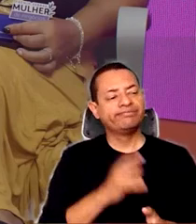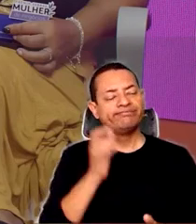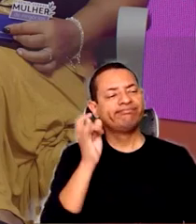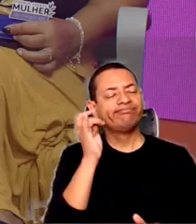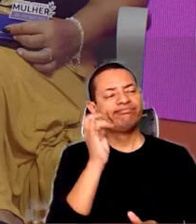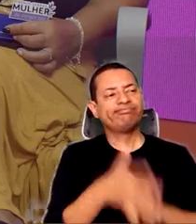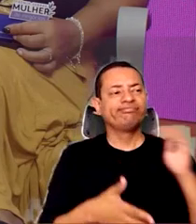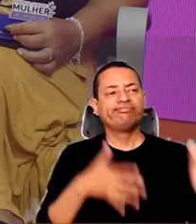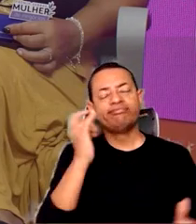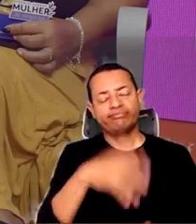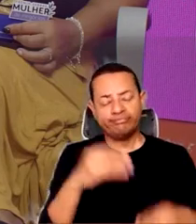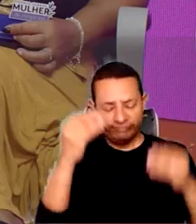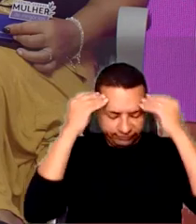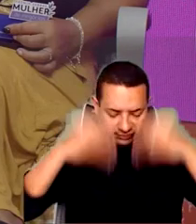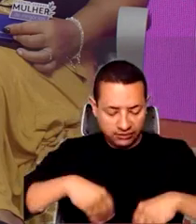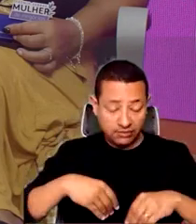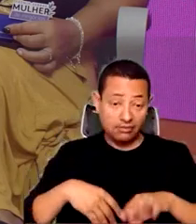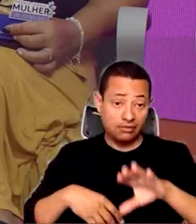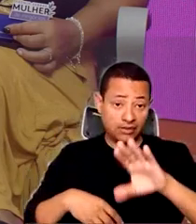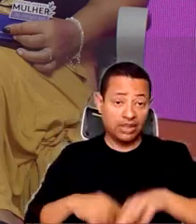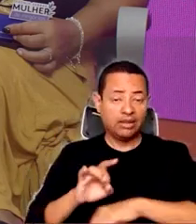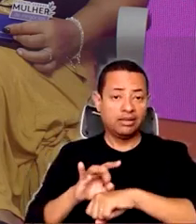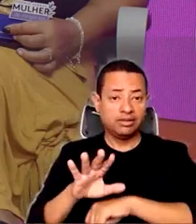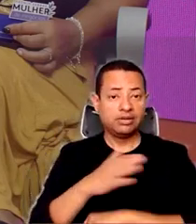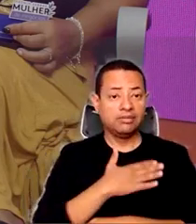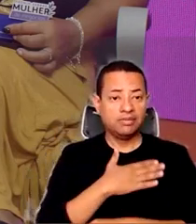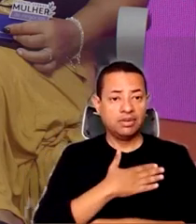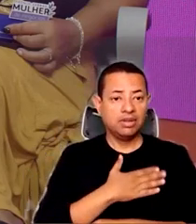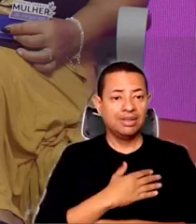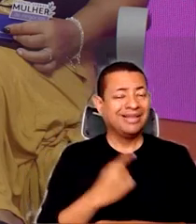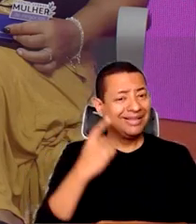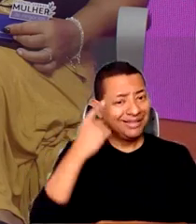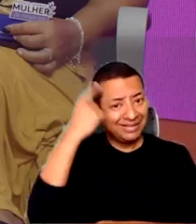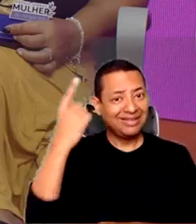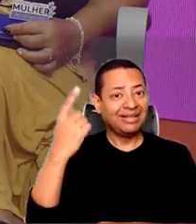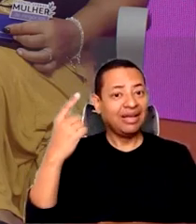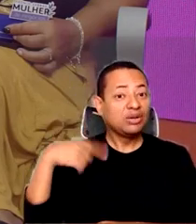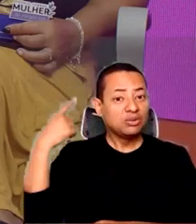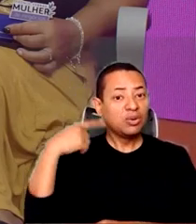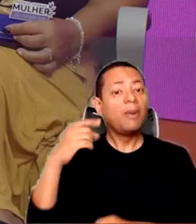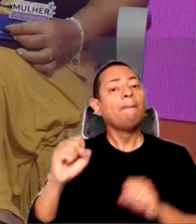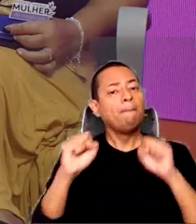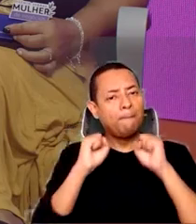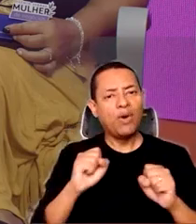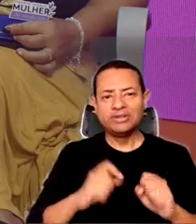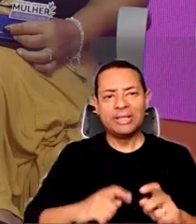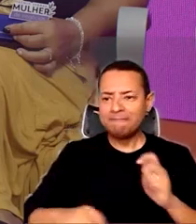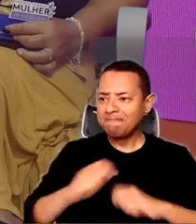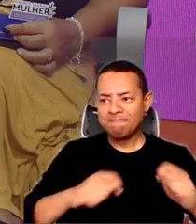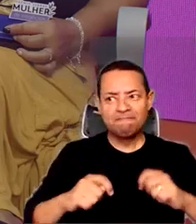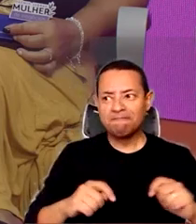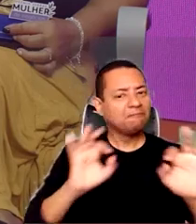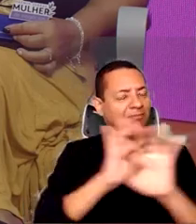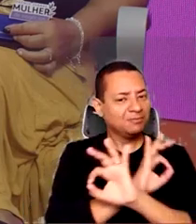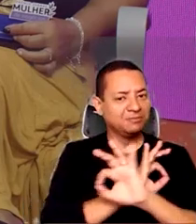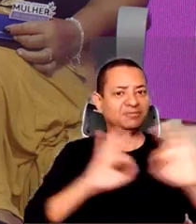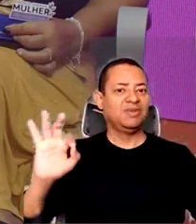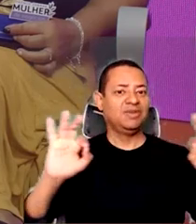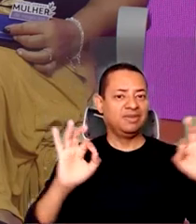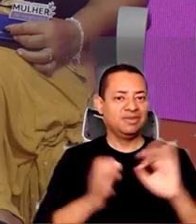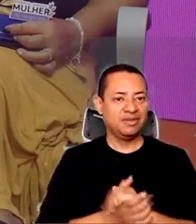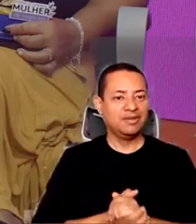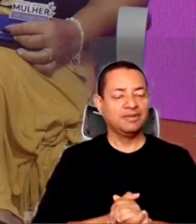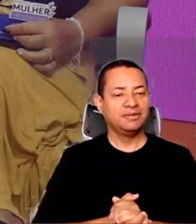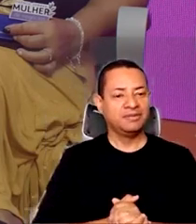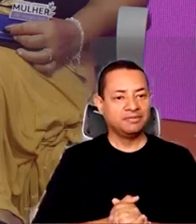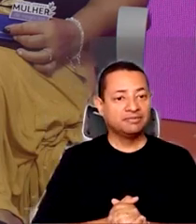e desista então a minha dica é eh ideias malucas podem virar negócios incríveis e só